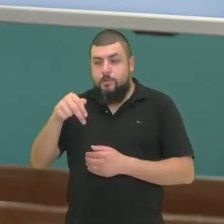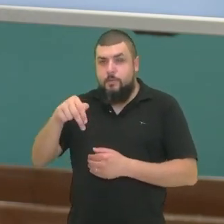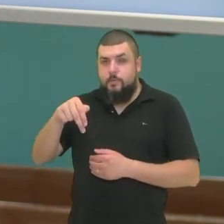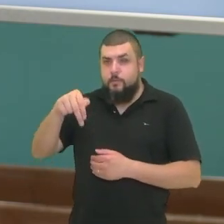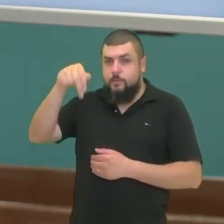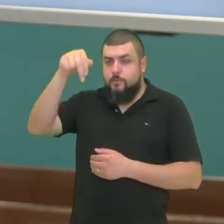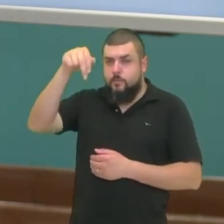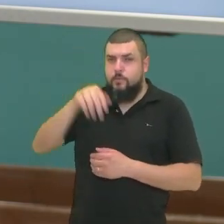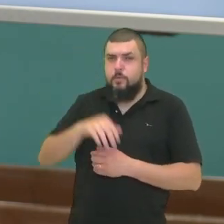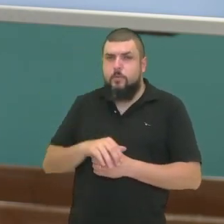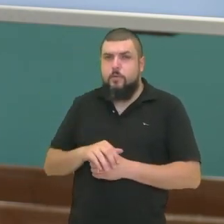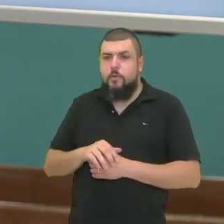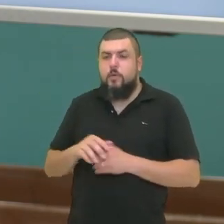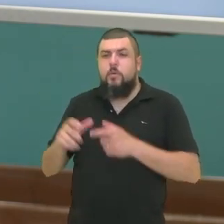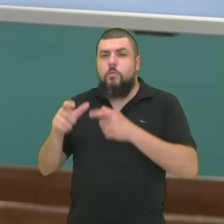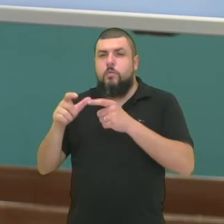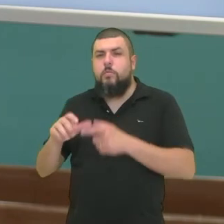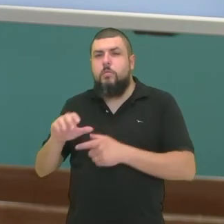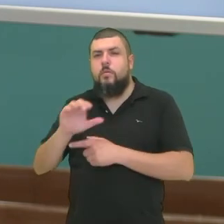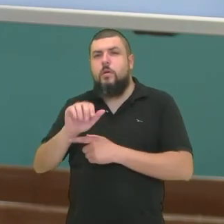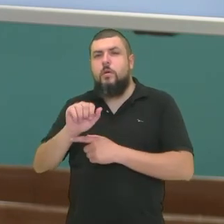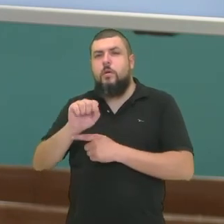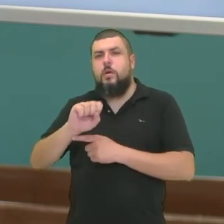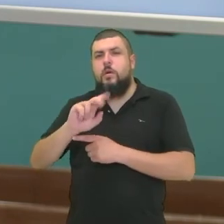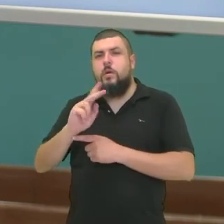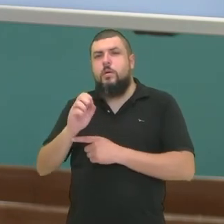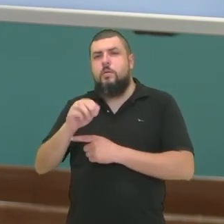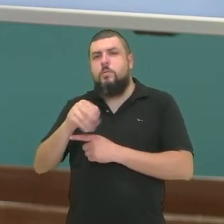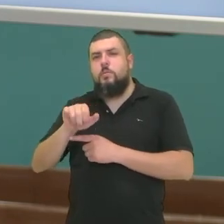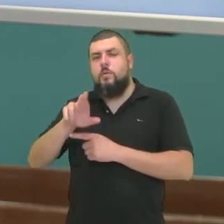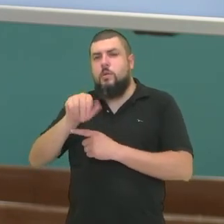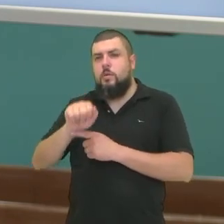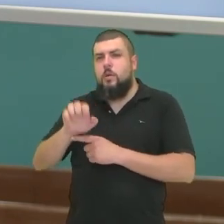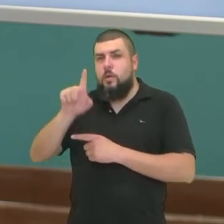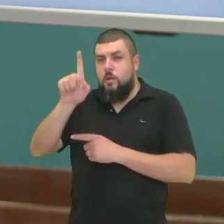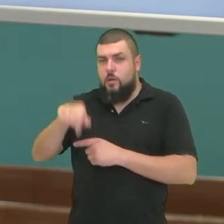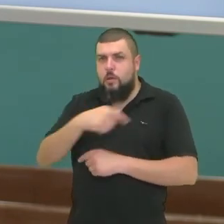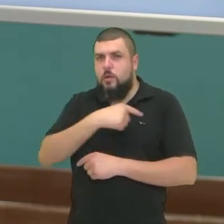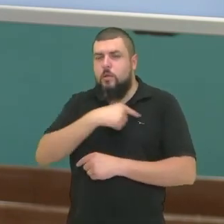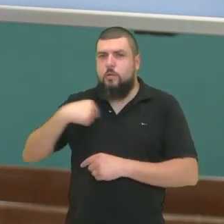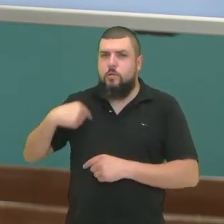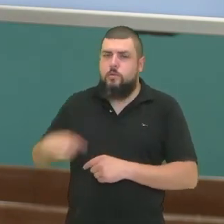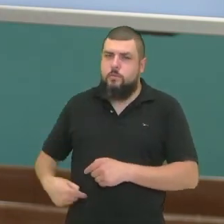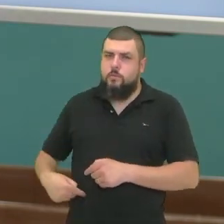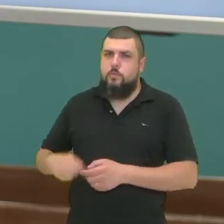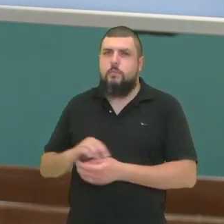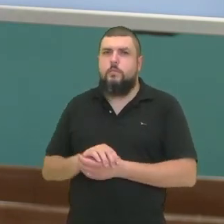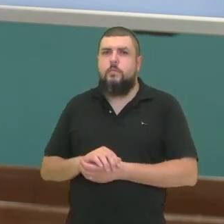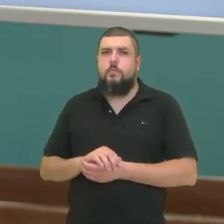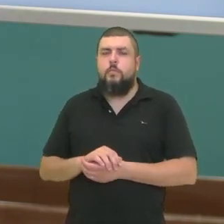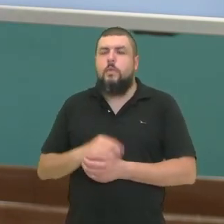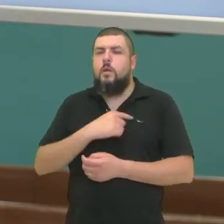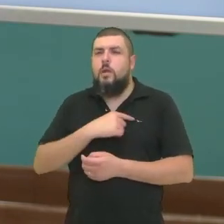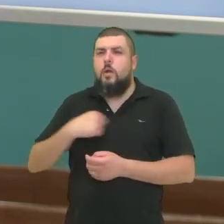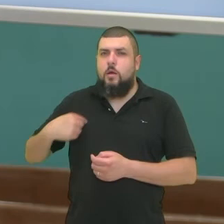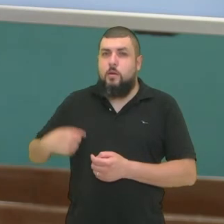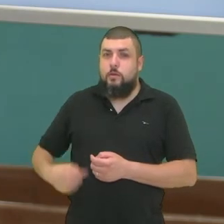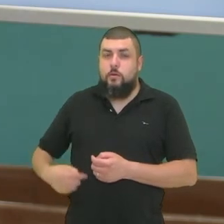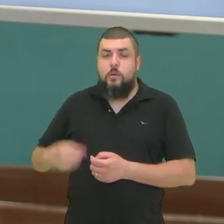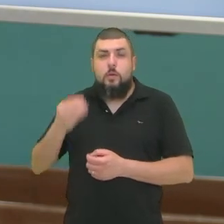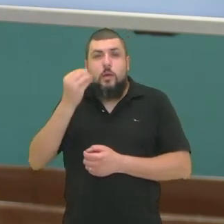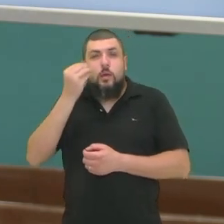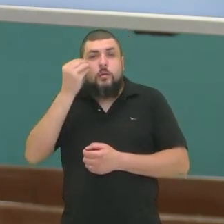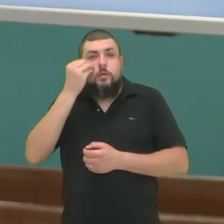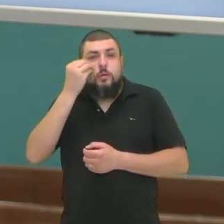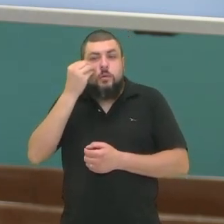da Caxemira é território chinês. E a China, tentando controlar os ânimos na